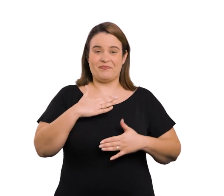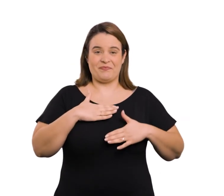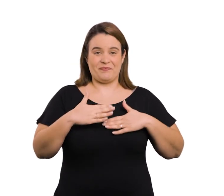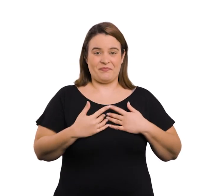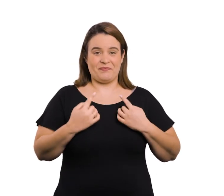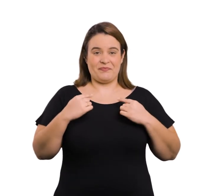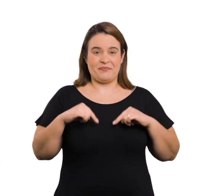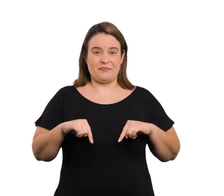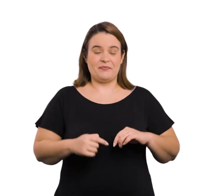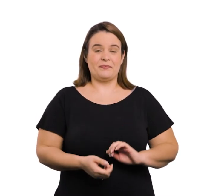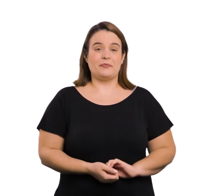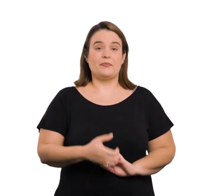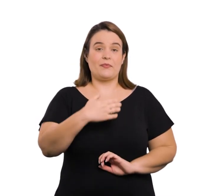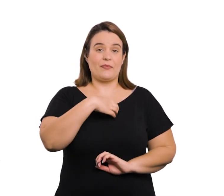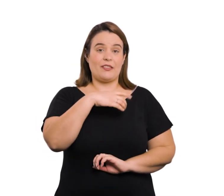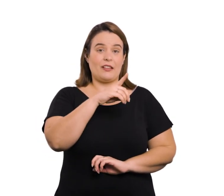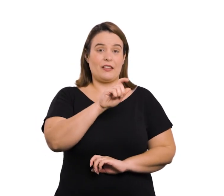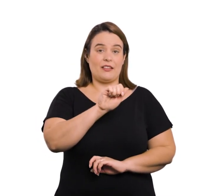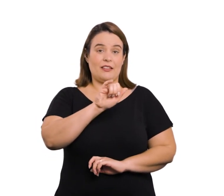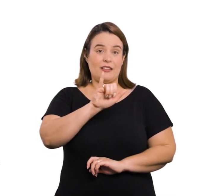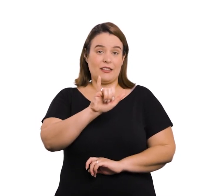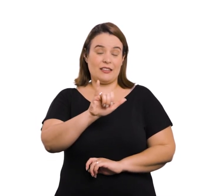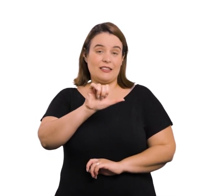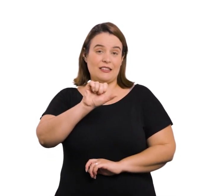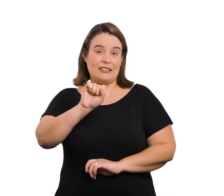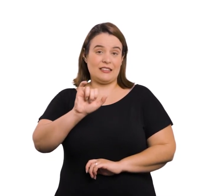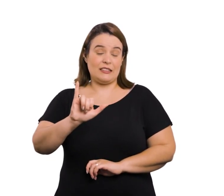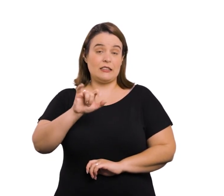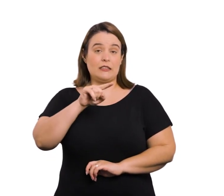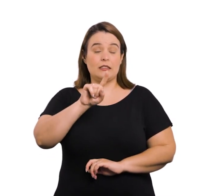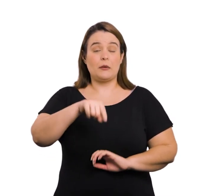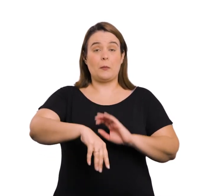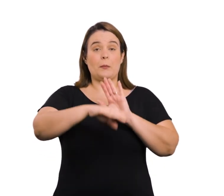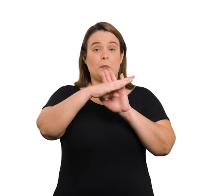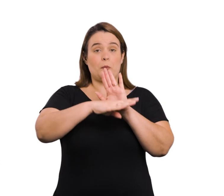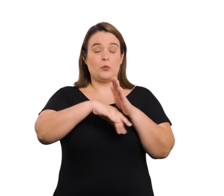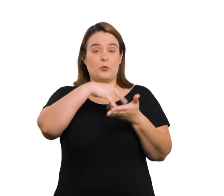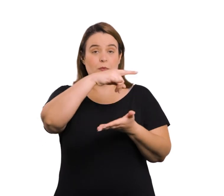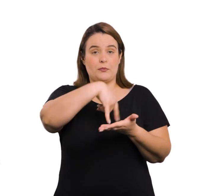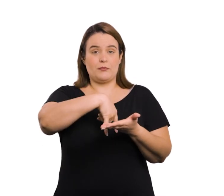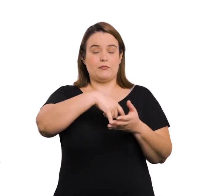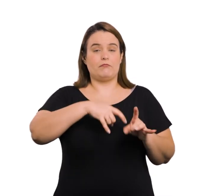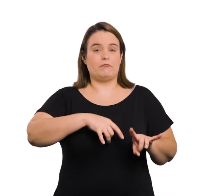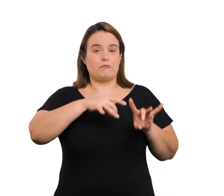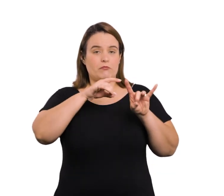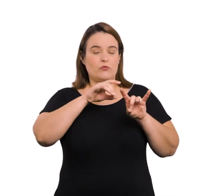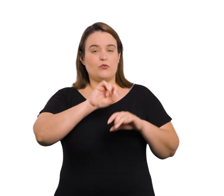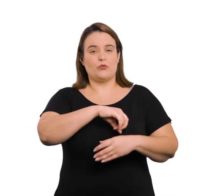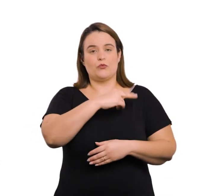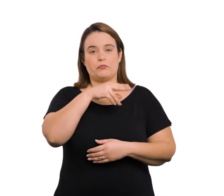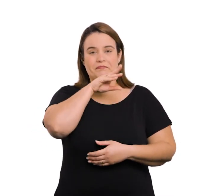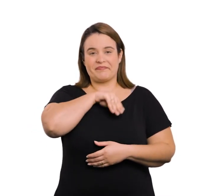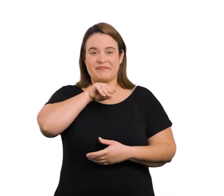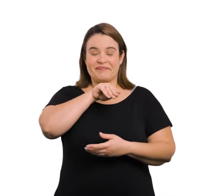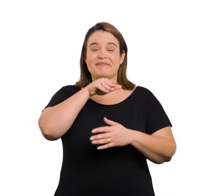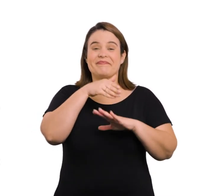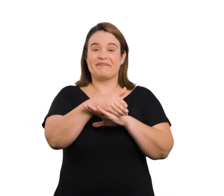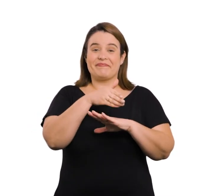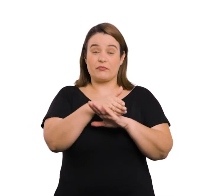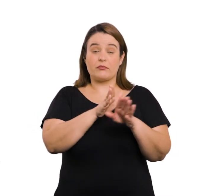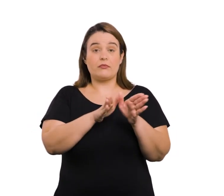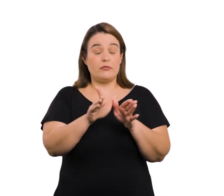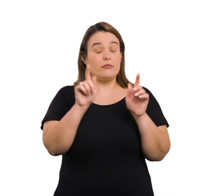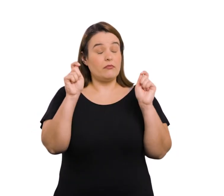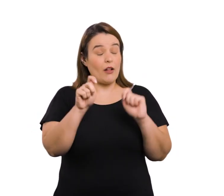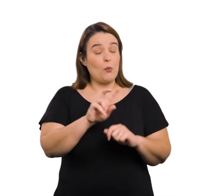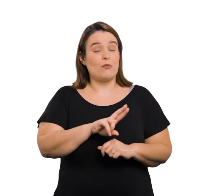ou físicas. O formato DAISY é usado como padrão para a produção de documentos digitais ou falados acessíveis